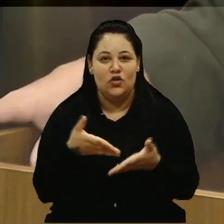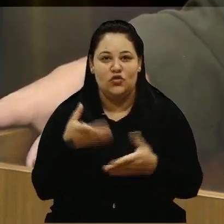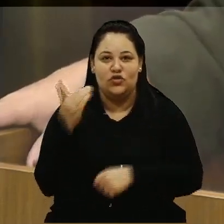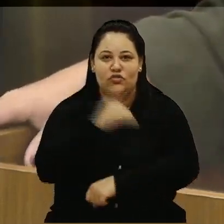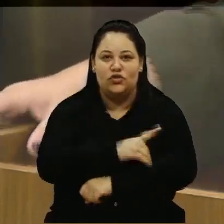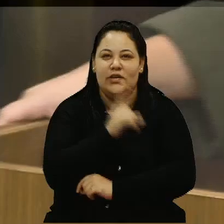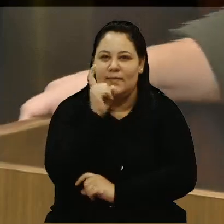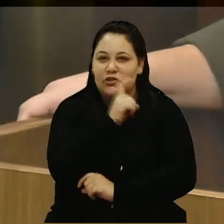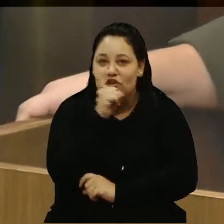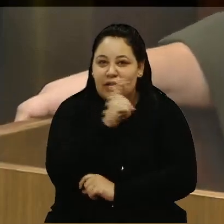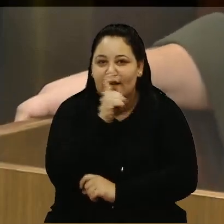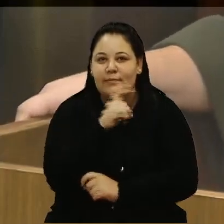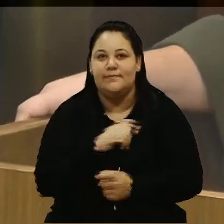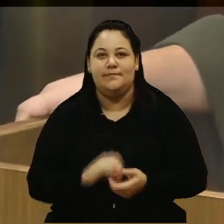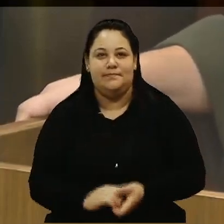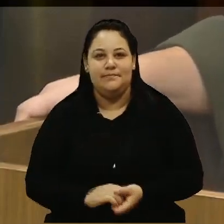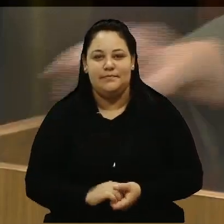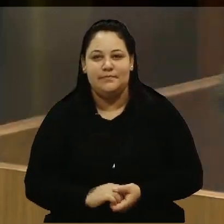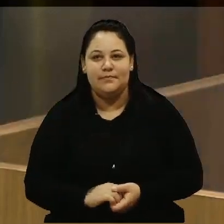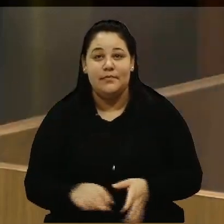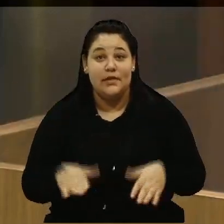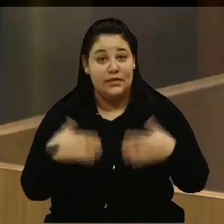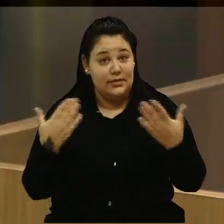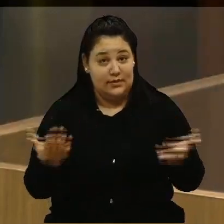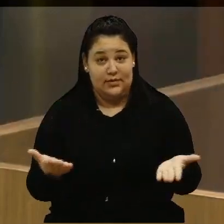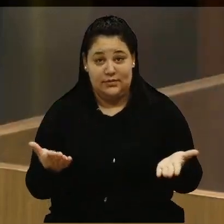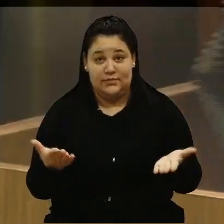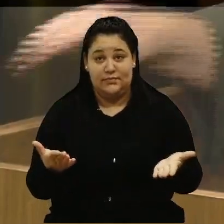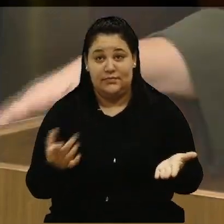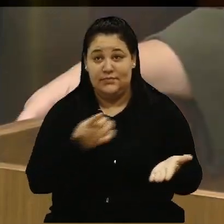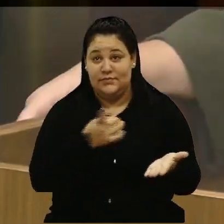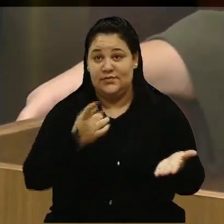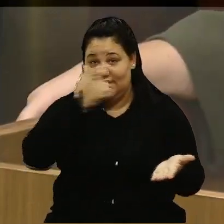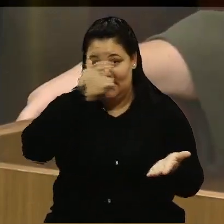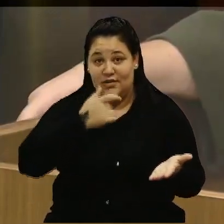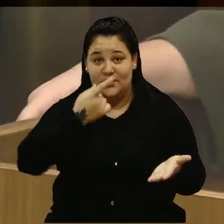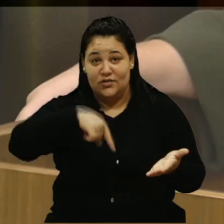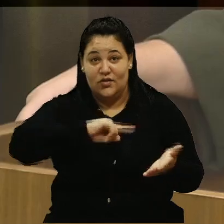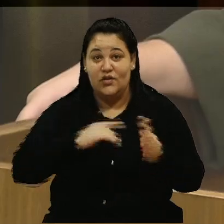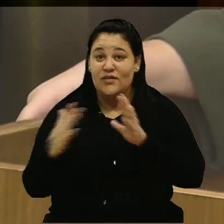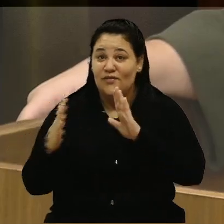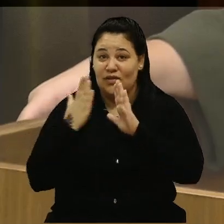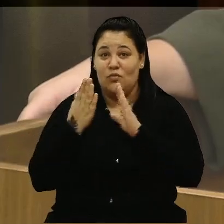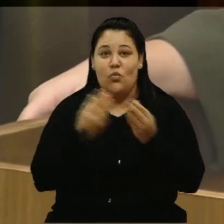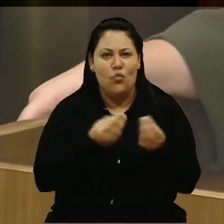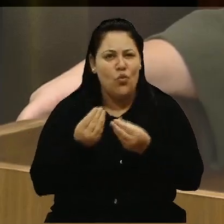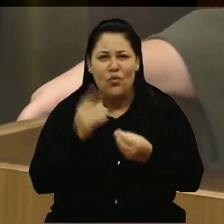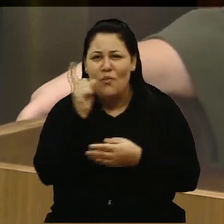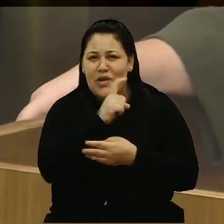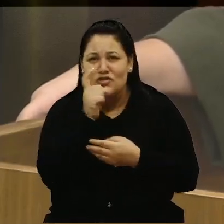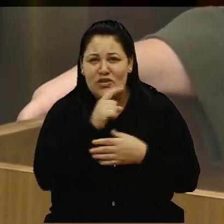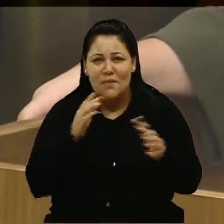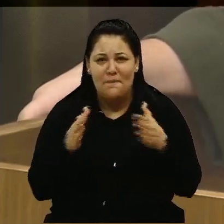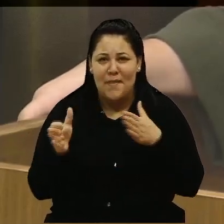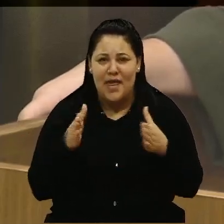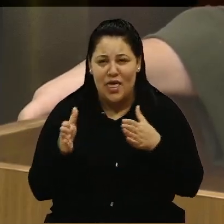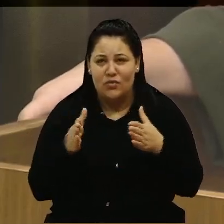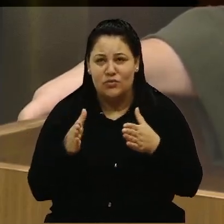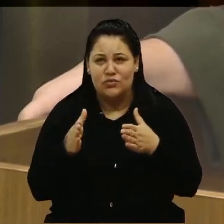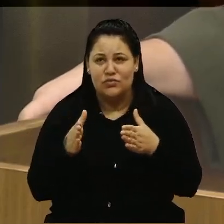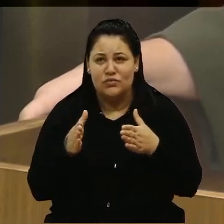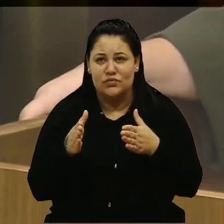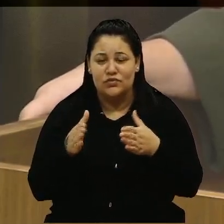mentira. Então, será que nós não passamos por muitas mentiras durante o processo eleitoral da nossa